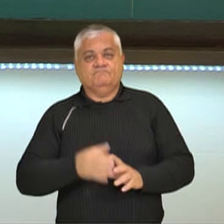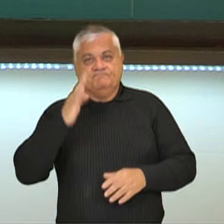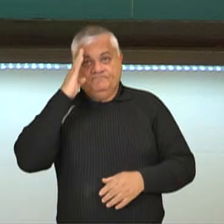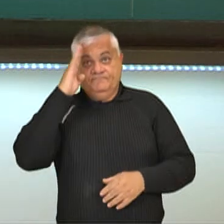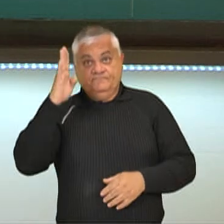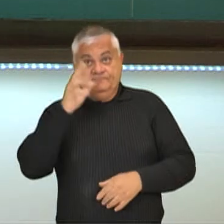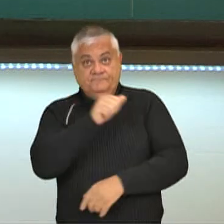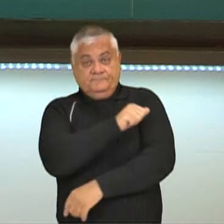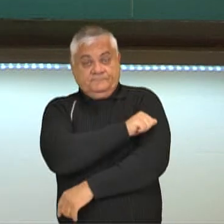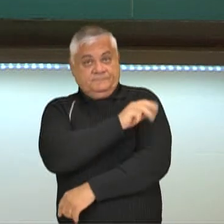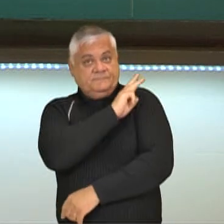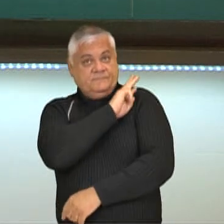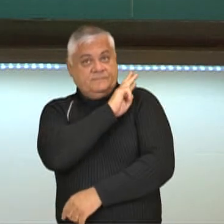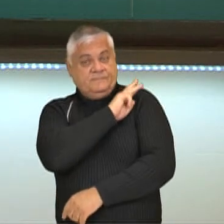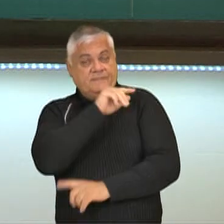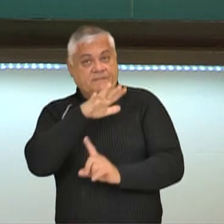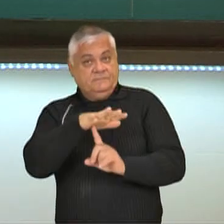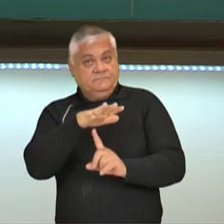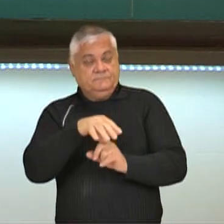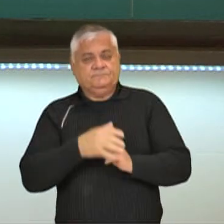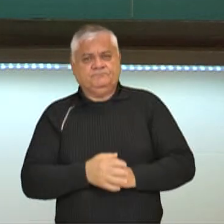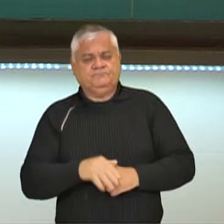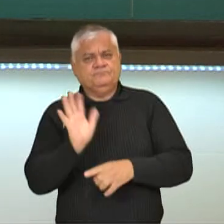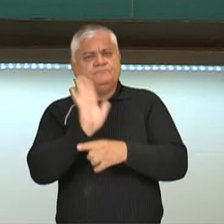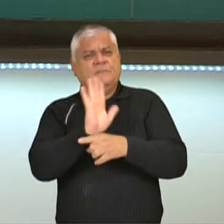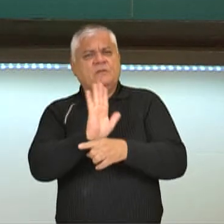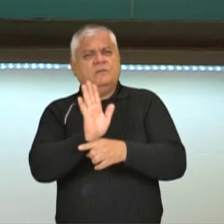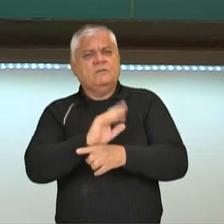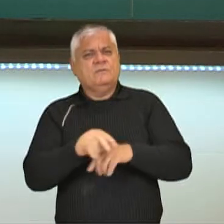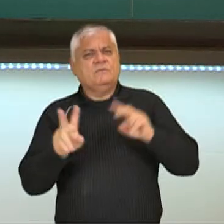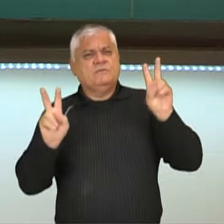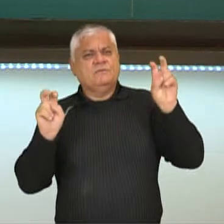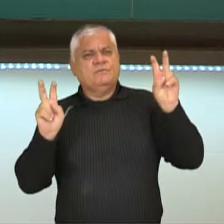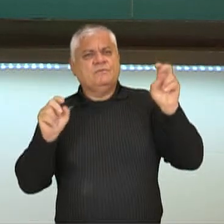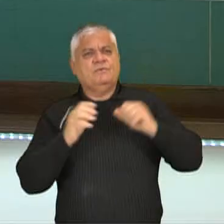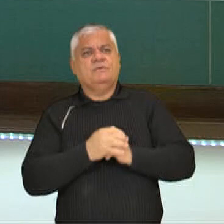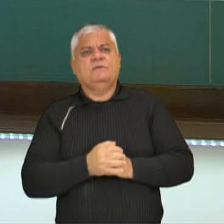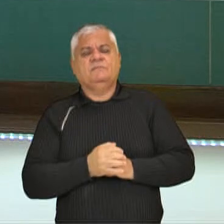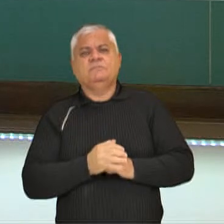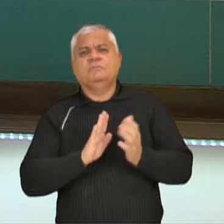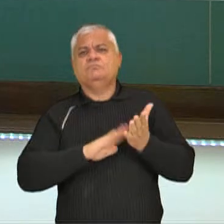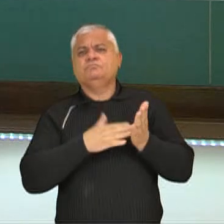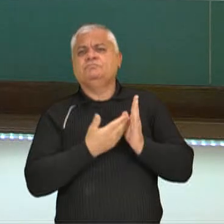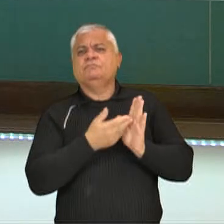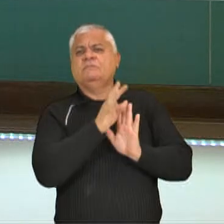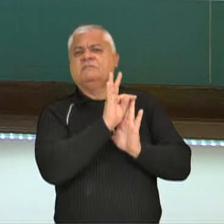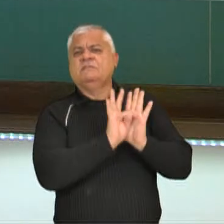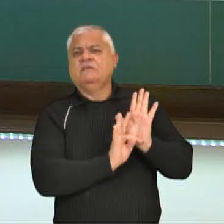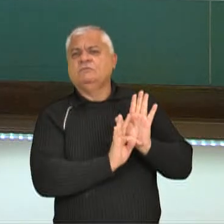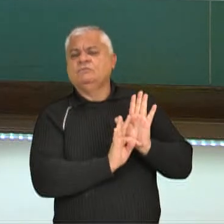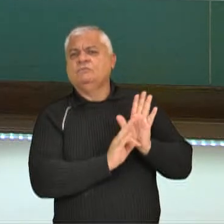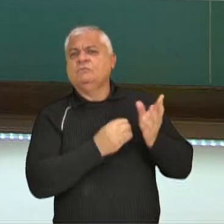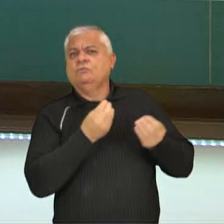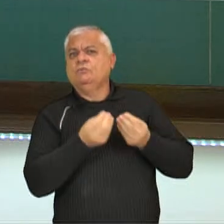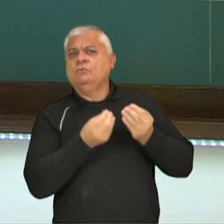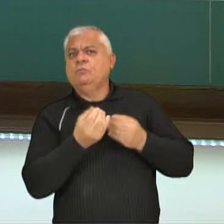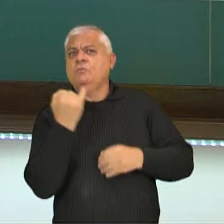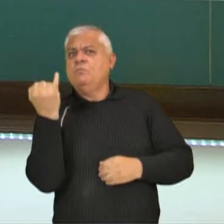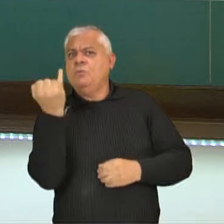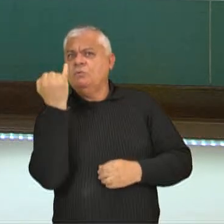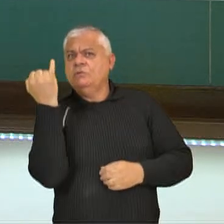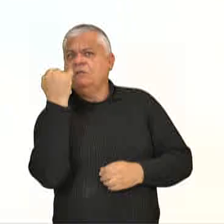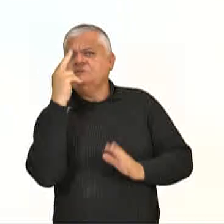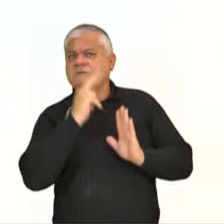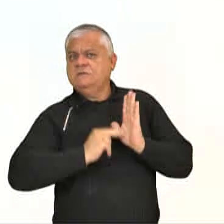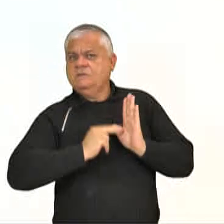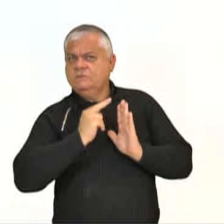Olá, estudantes da terceira série do Paraná. Neste vídeo vamos falar sobre a interpretação de texto e a importância da